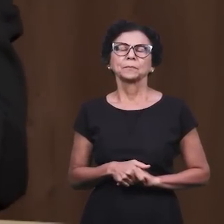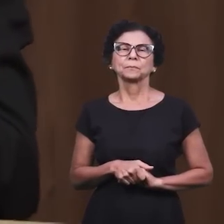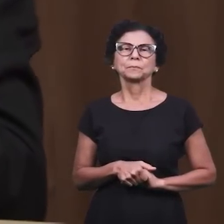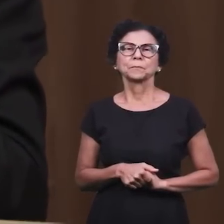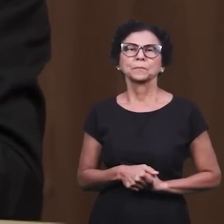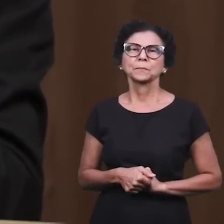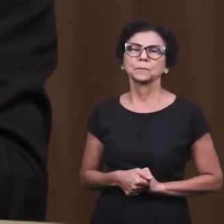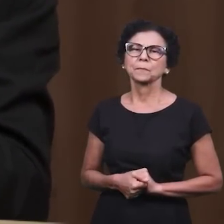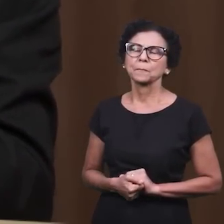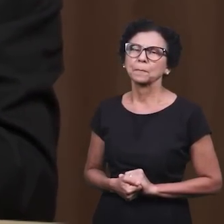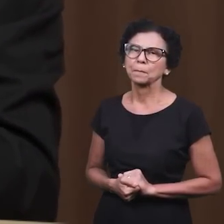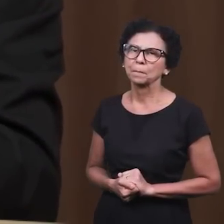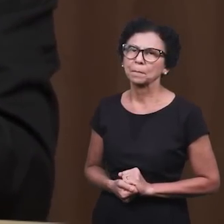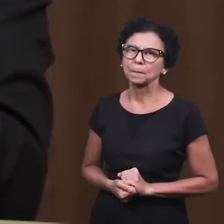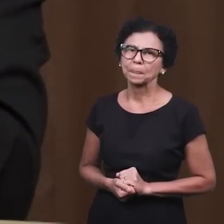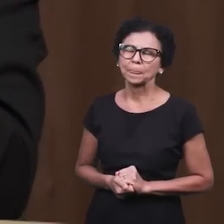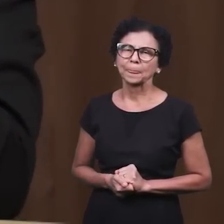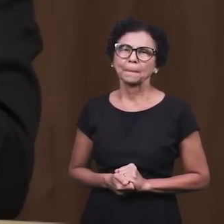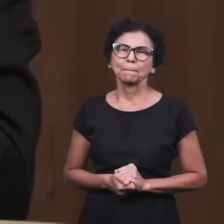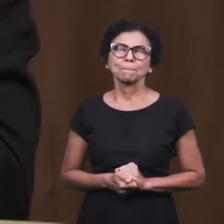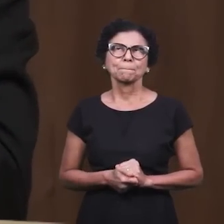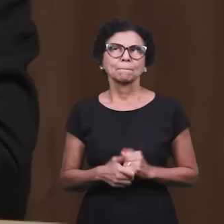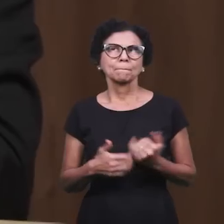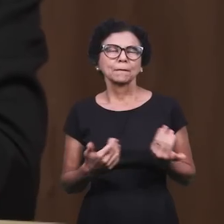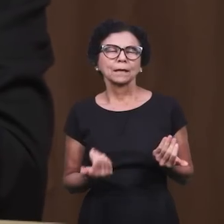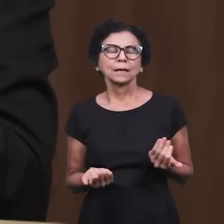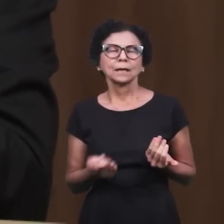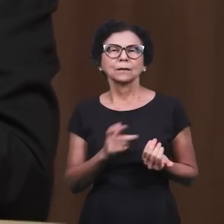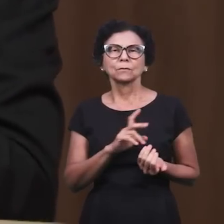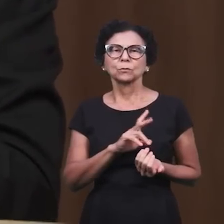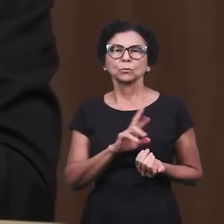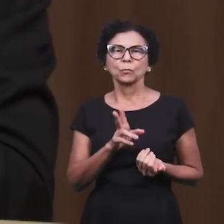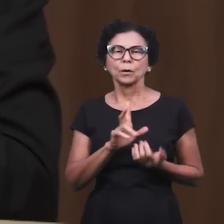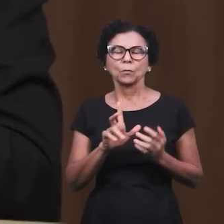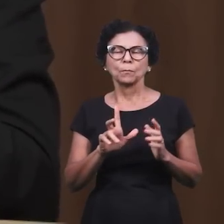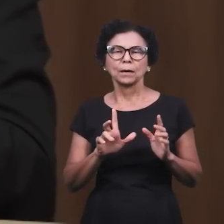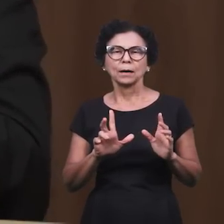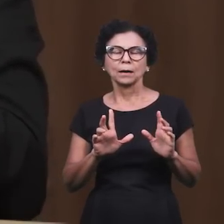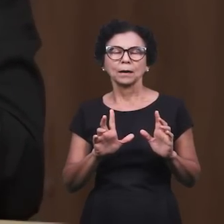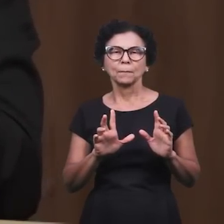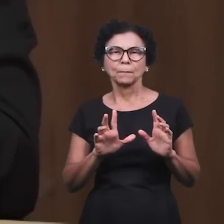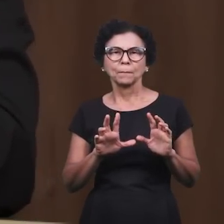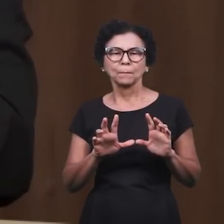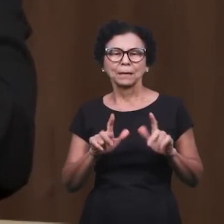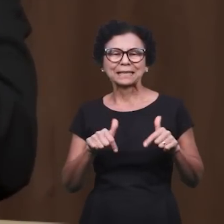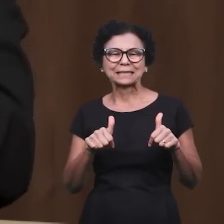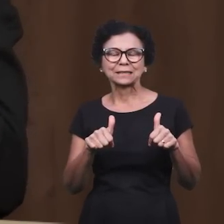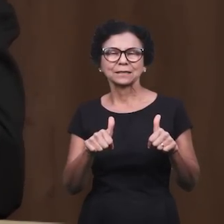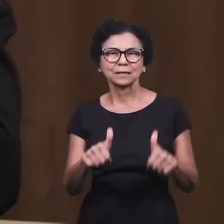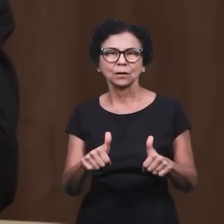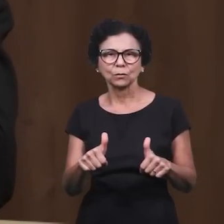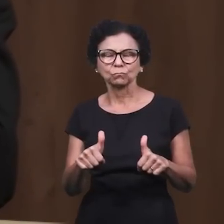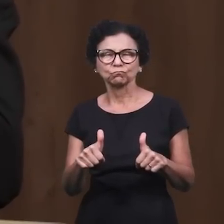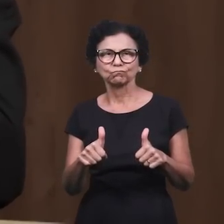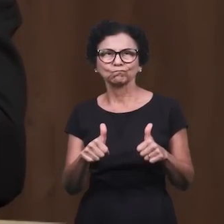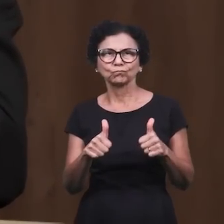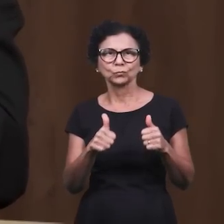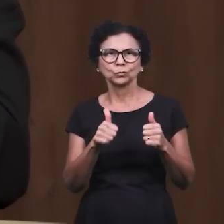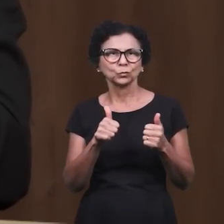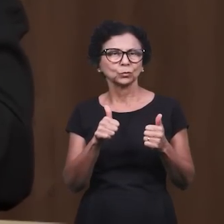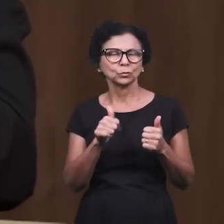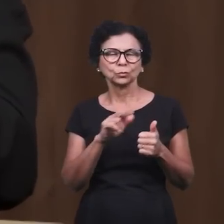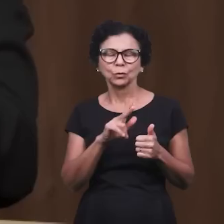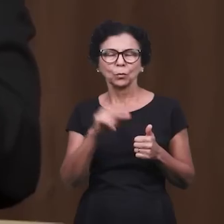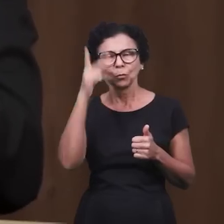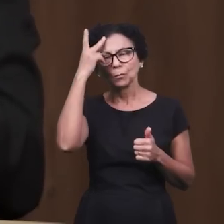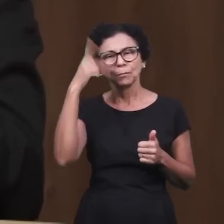acrescentado. Ou seja, não é uma palavra humana, não é uma palavra nossa, mas é algo que o Senhor nos dá. Muito E aí bom.